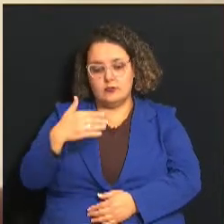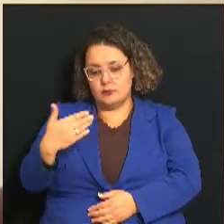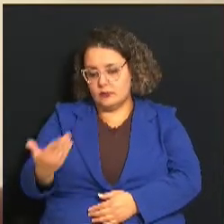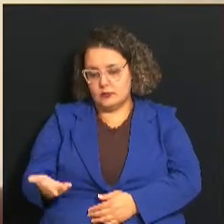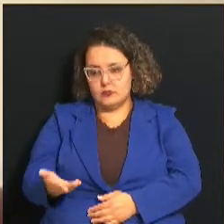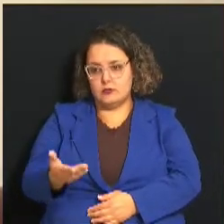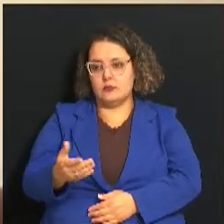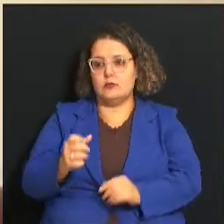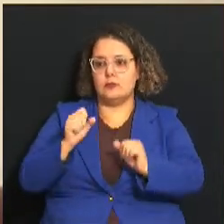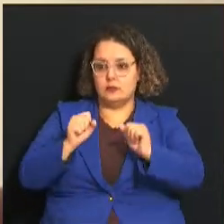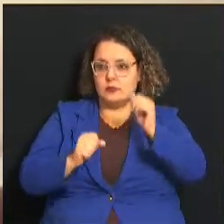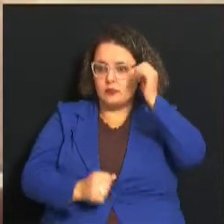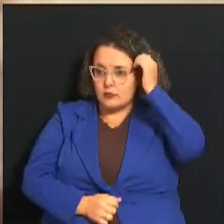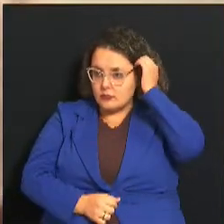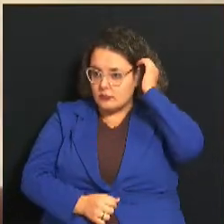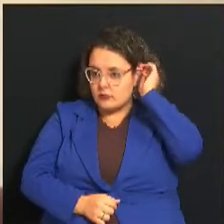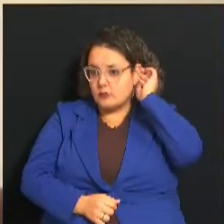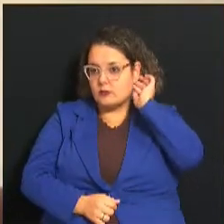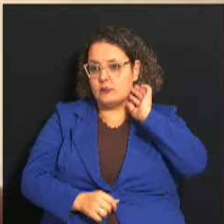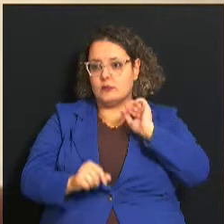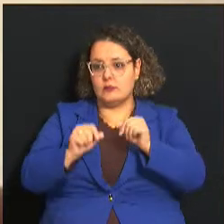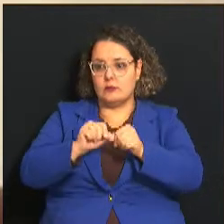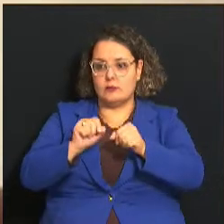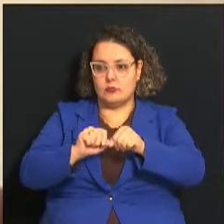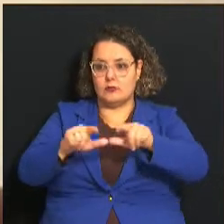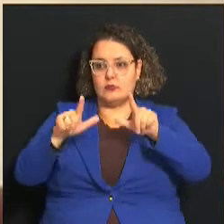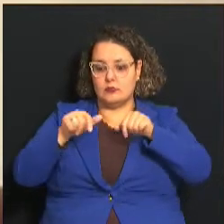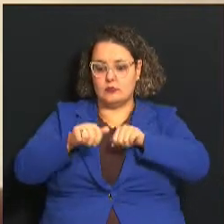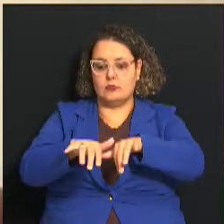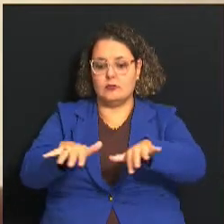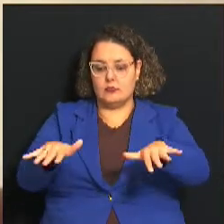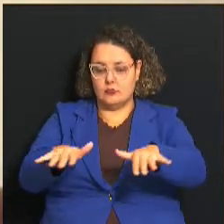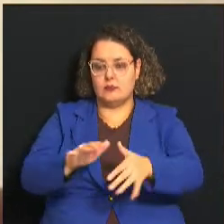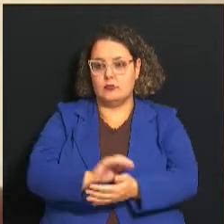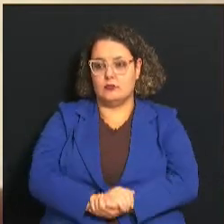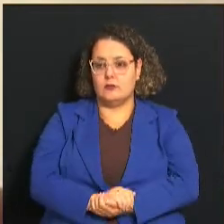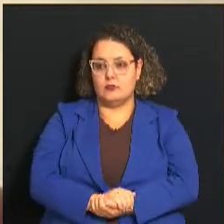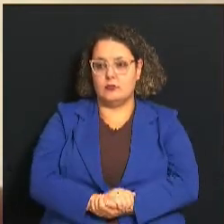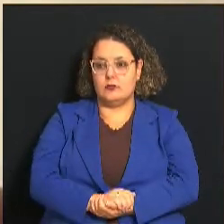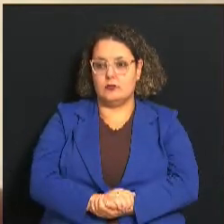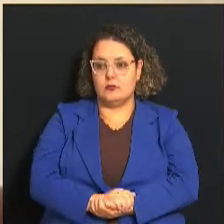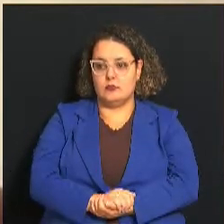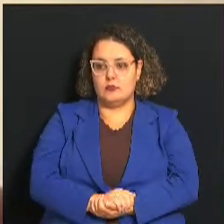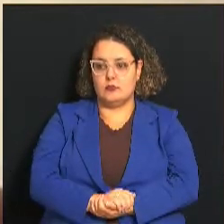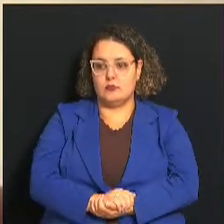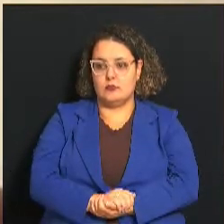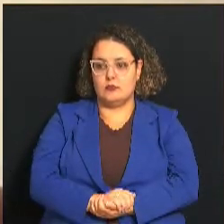poderia fazer esse destaque, dar uma amplitude. Sobre essa questão